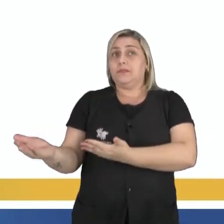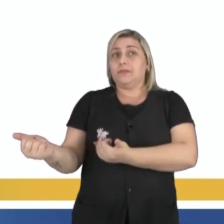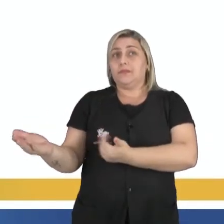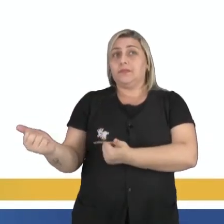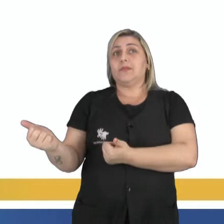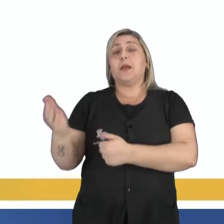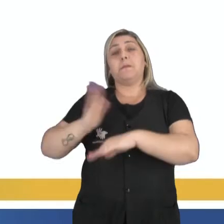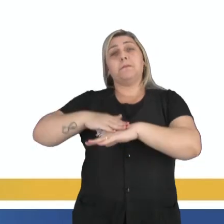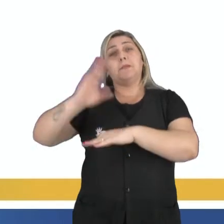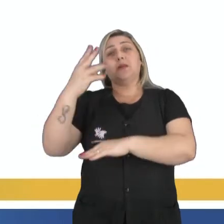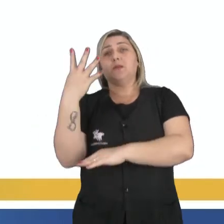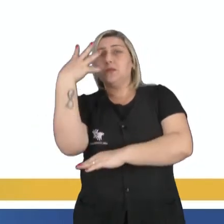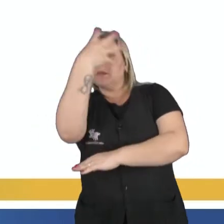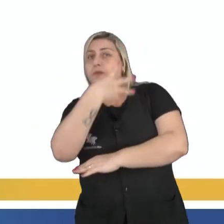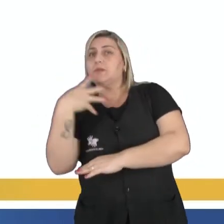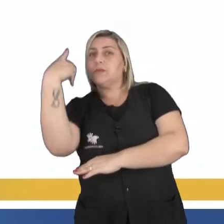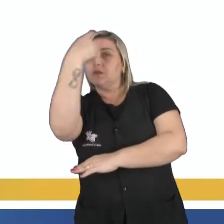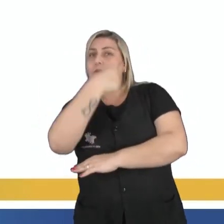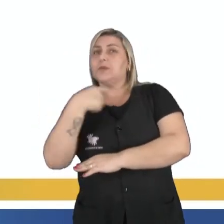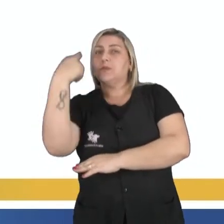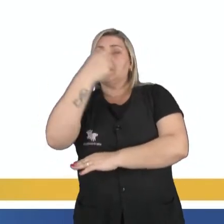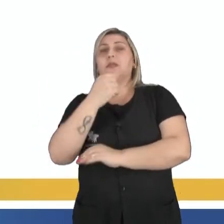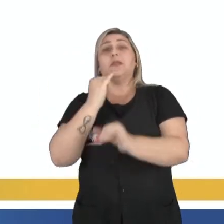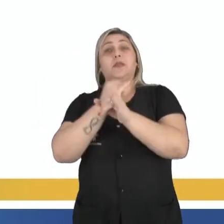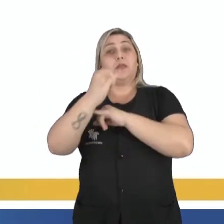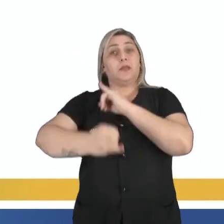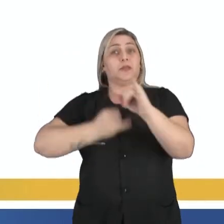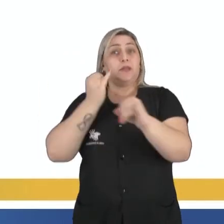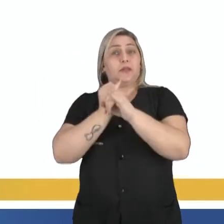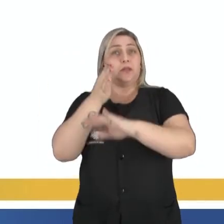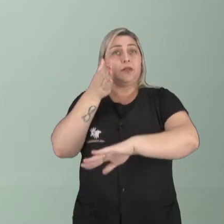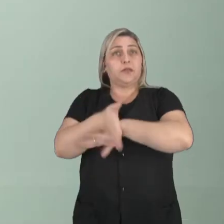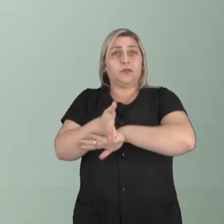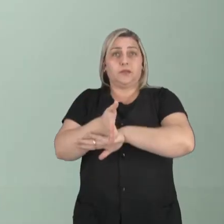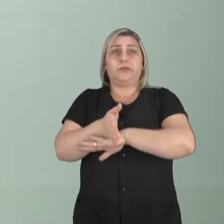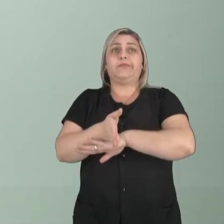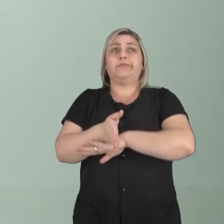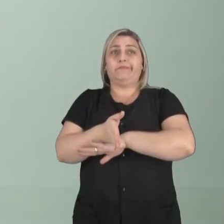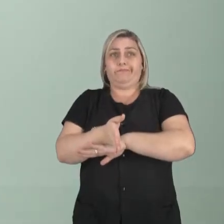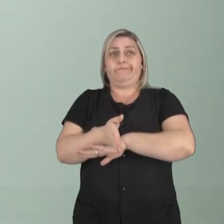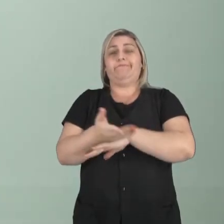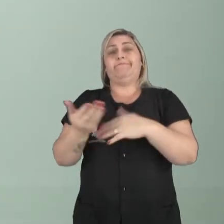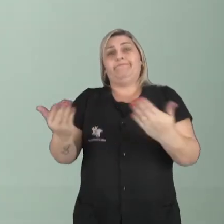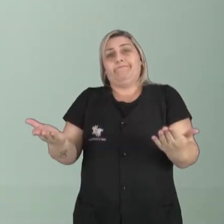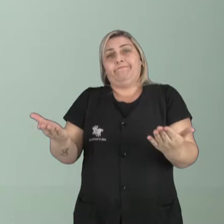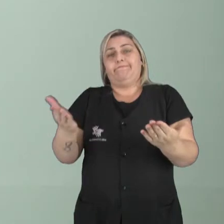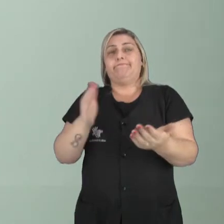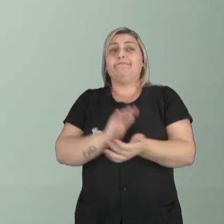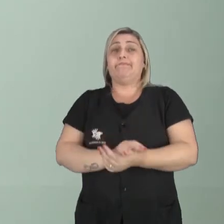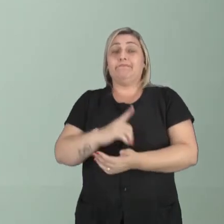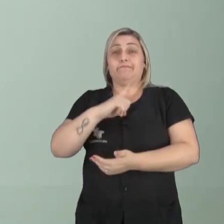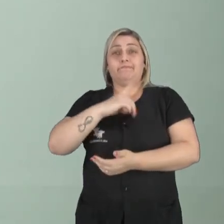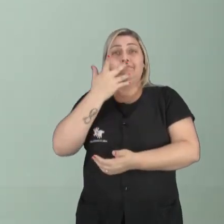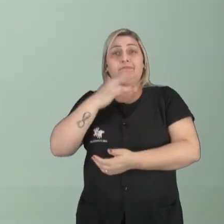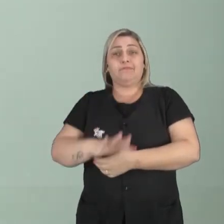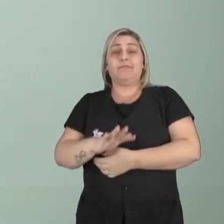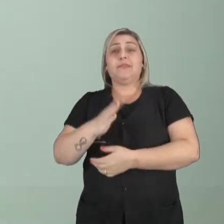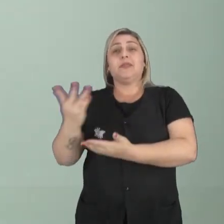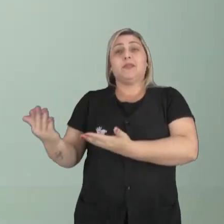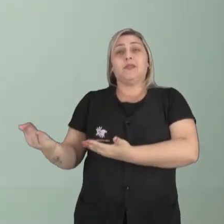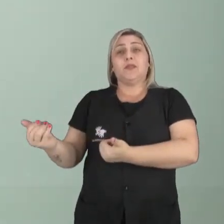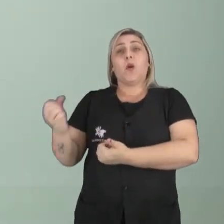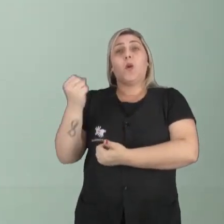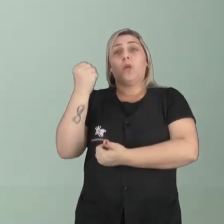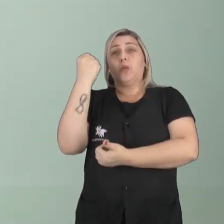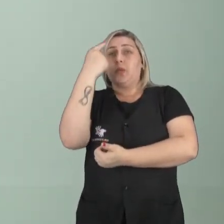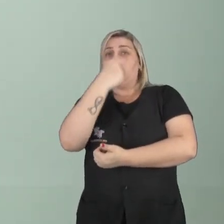que passam mais de 4 horas por dia na internet. 4 horas por sinal é fichinha, né? Tem crianças e jovens que